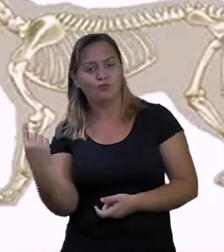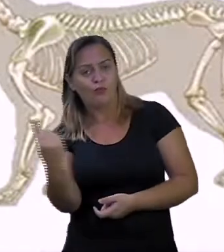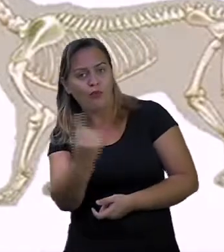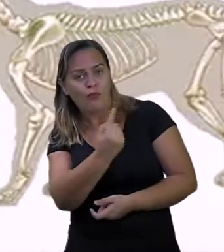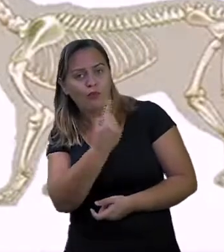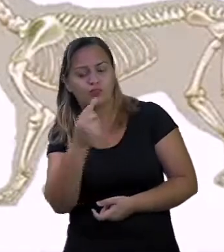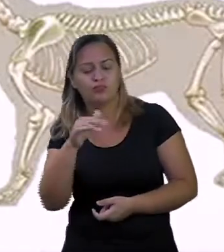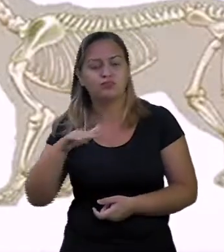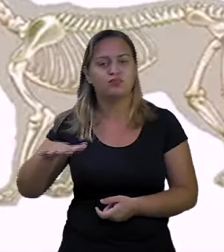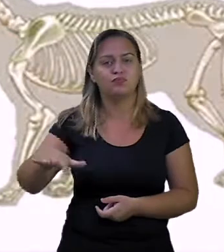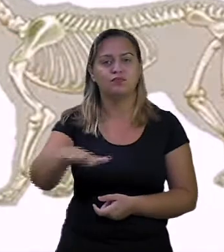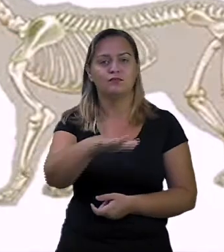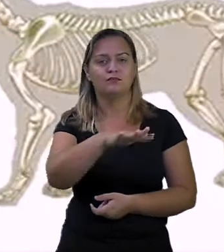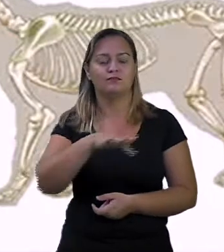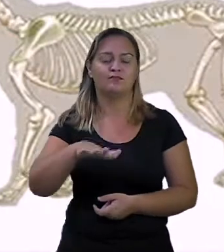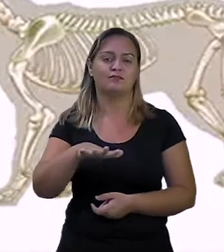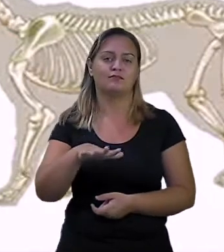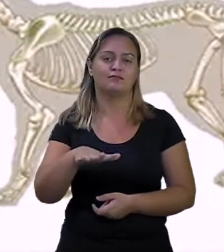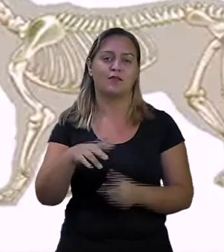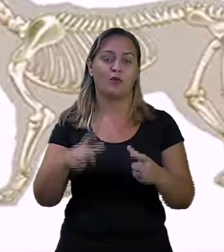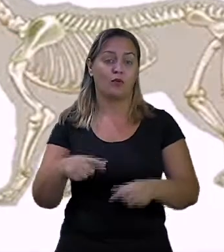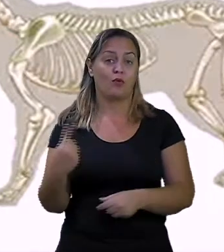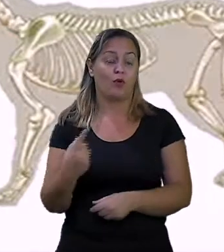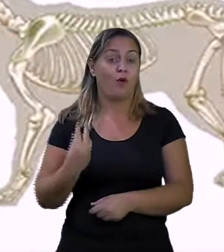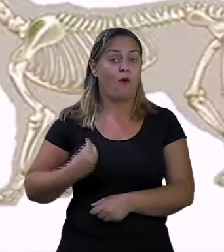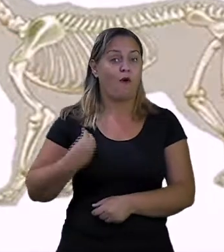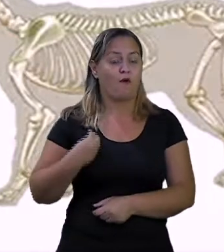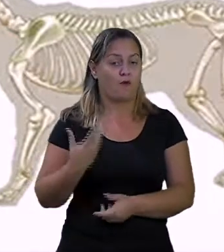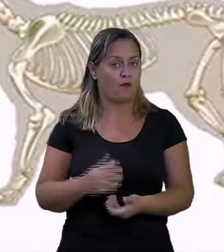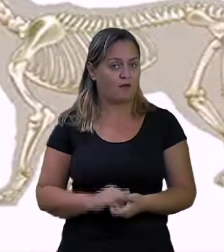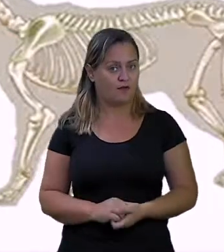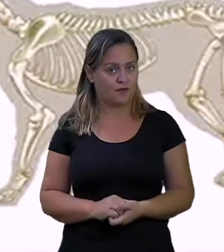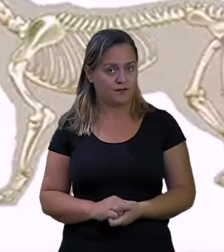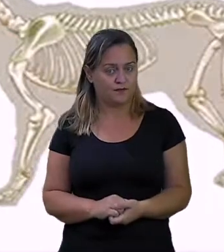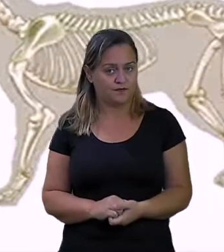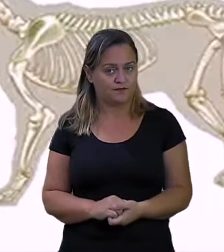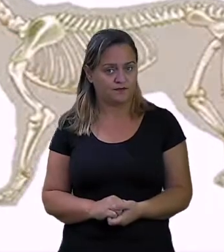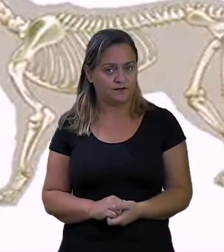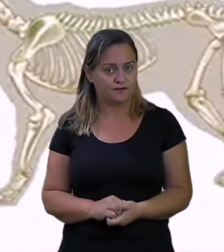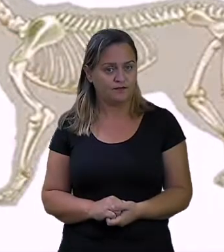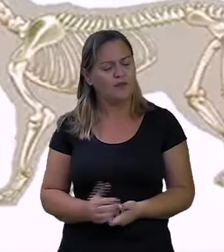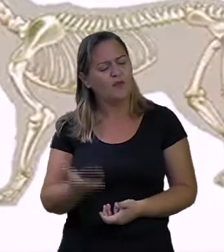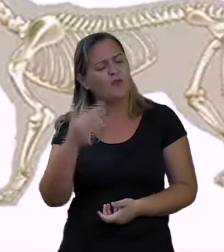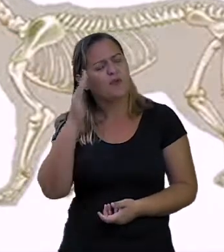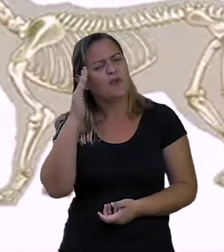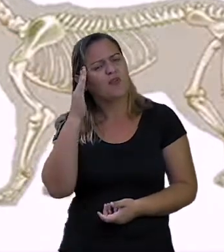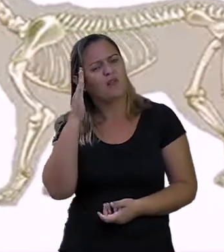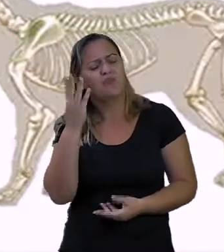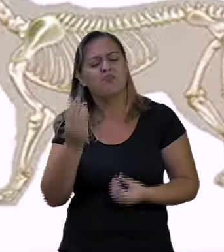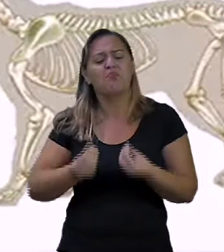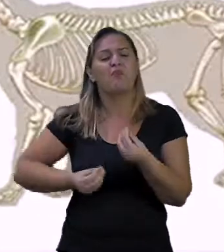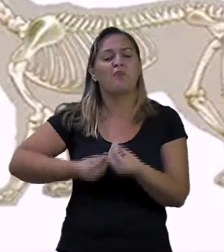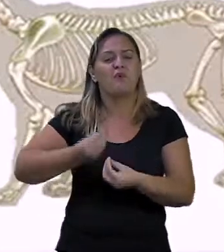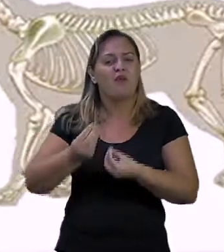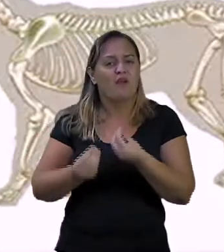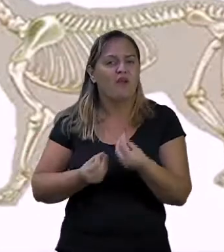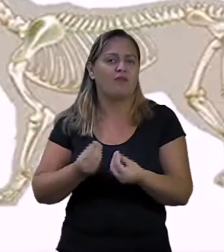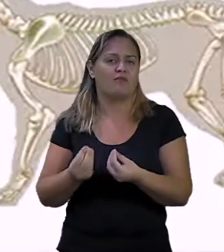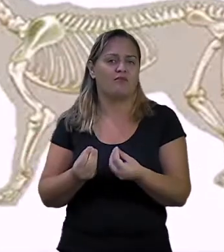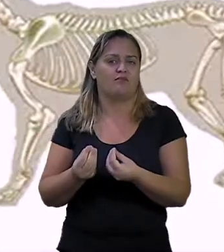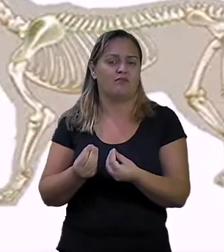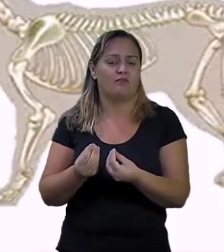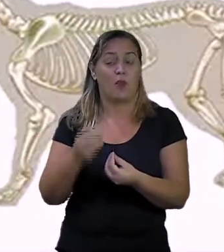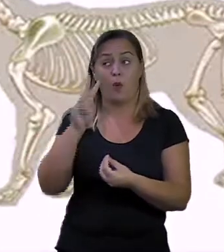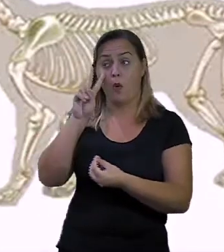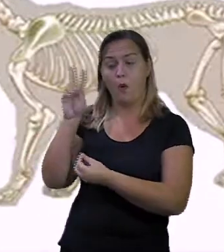no meio aonde nós vivemos? Vamos lá? Vamos entender um pouquinho de como tudo isso? Aqui, na